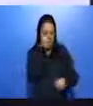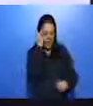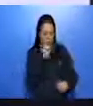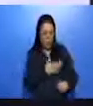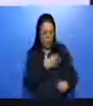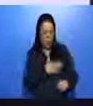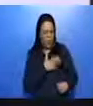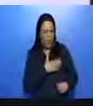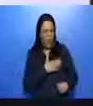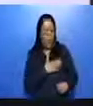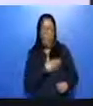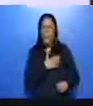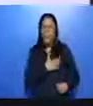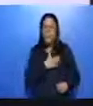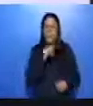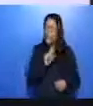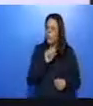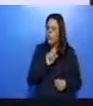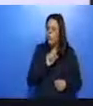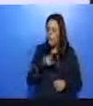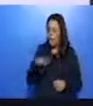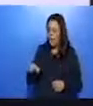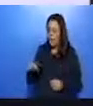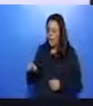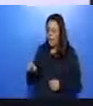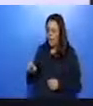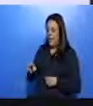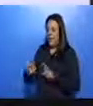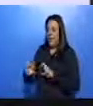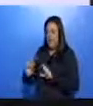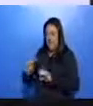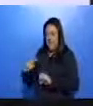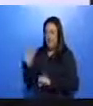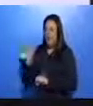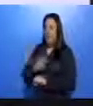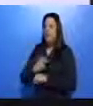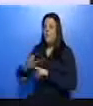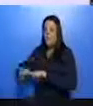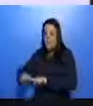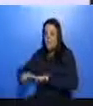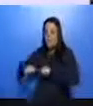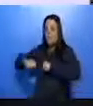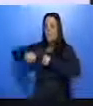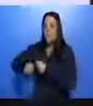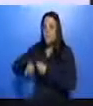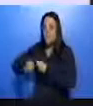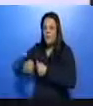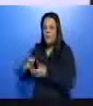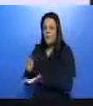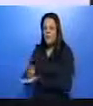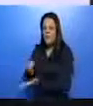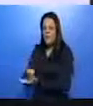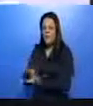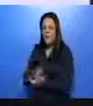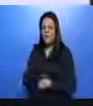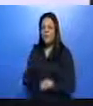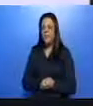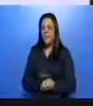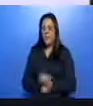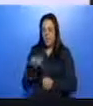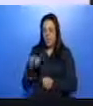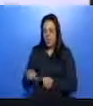que é a subordinada, vai ter a nomenclatura, vai ser denominada como oração